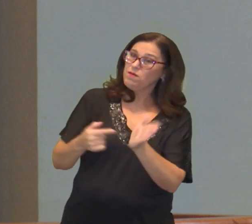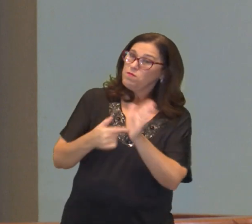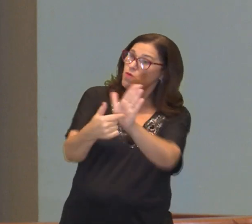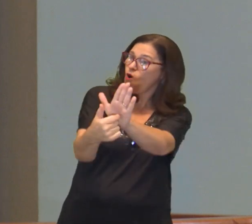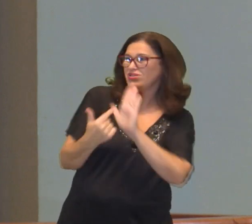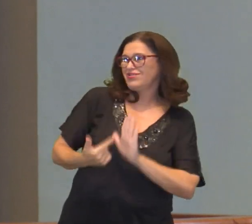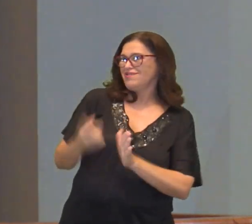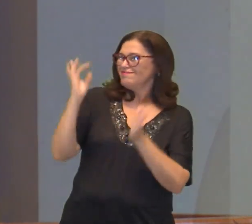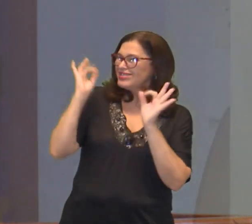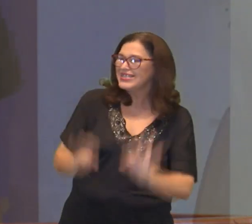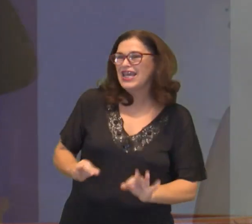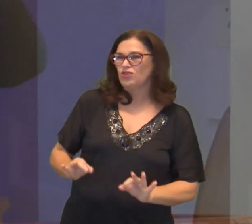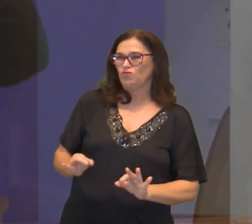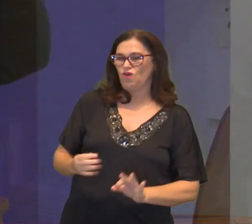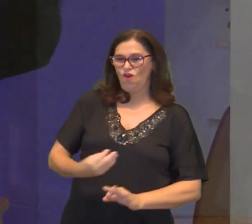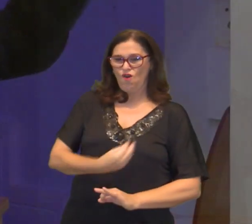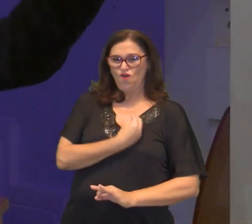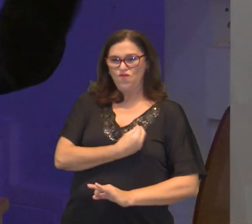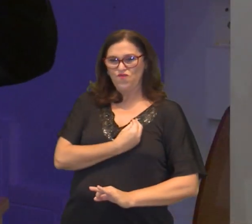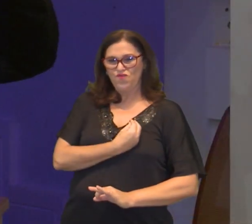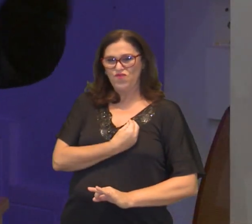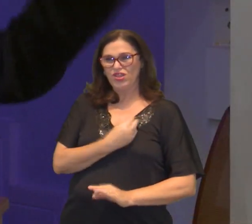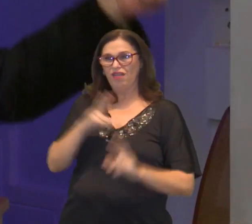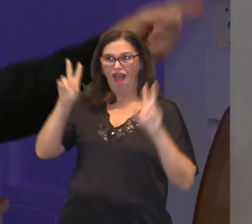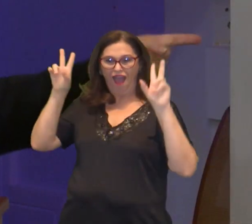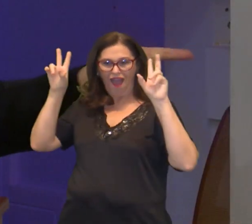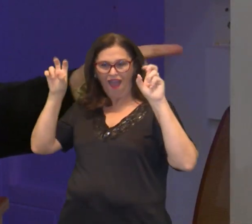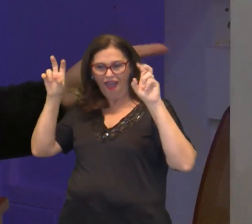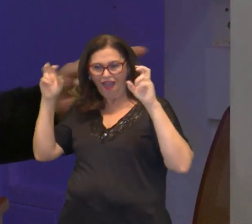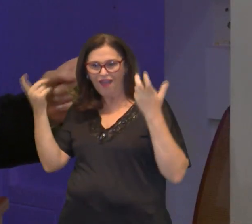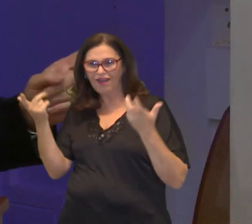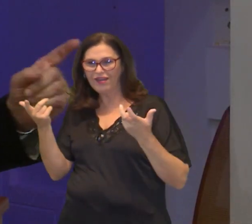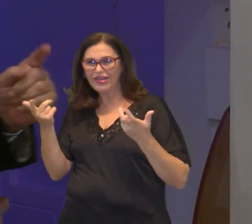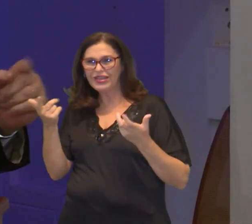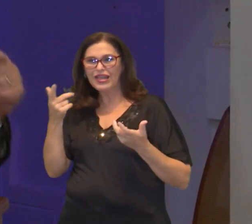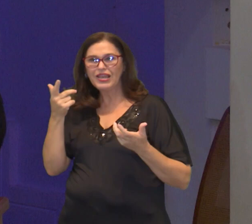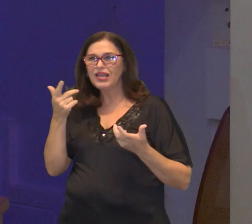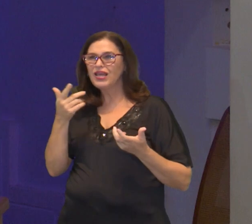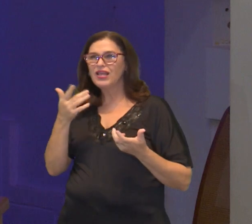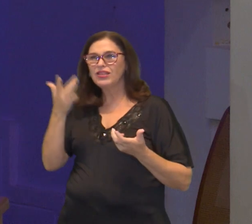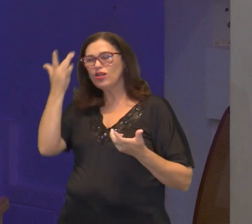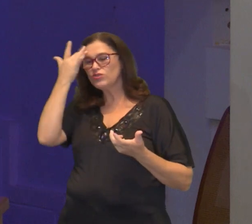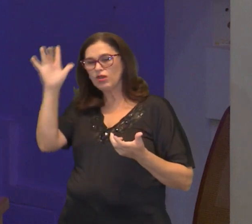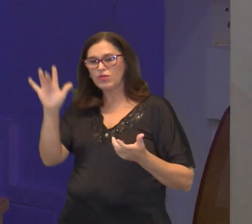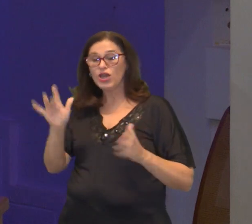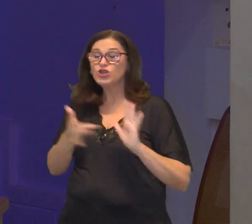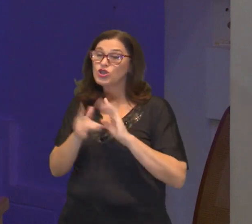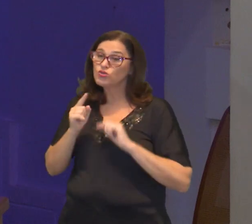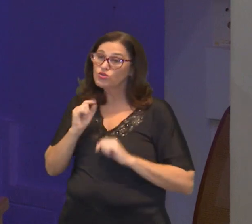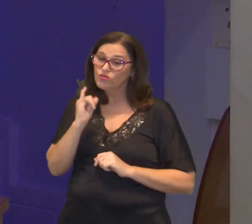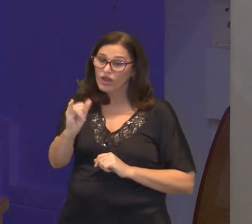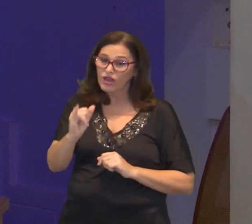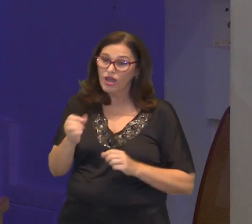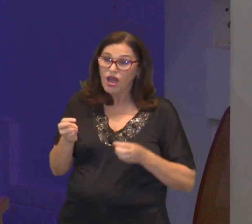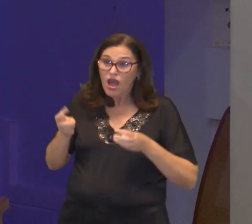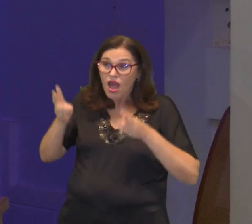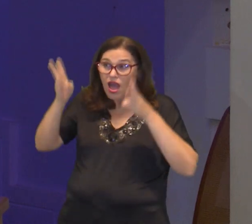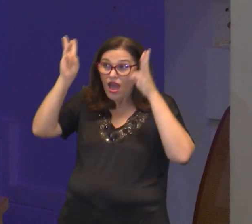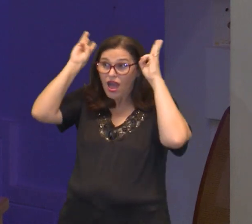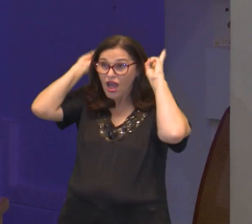mostrar que havia ressurreição, que era aquilo que eles não criam. Jesus vai dizer: Moisés, na